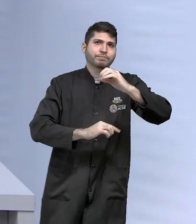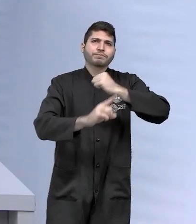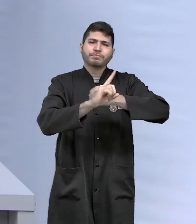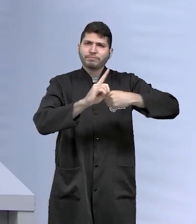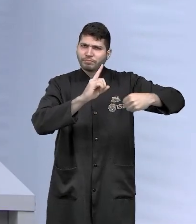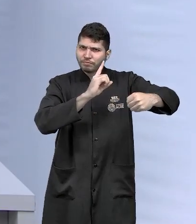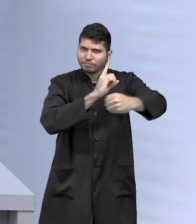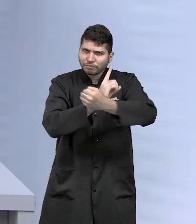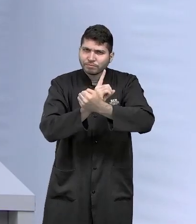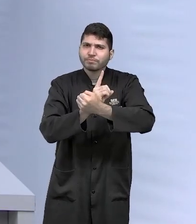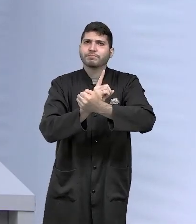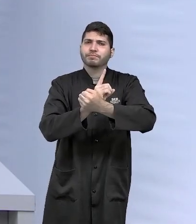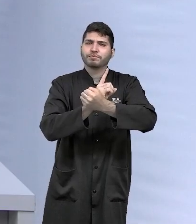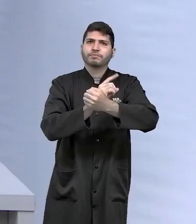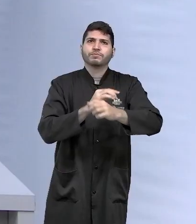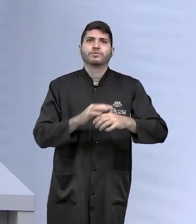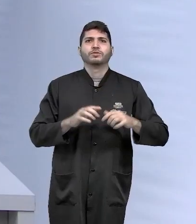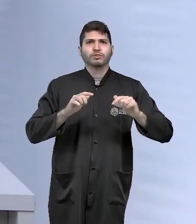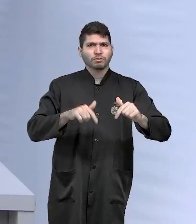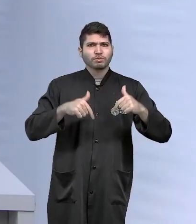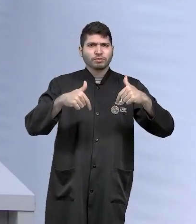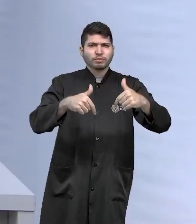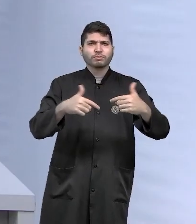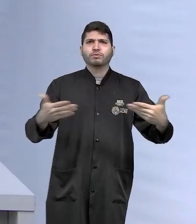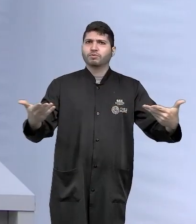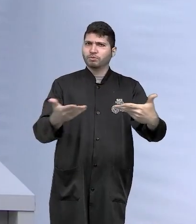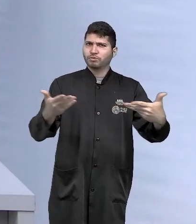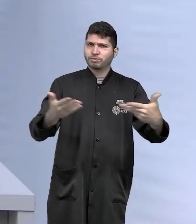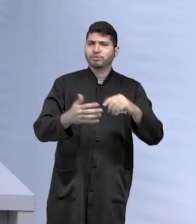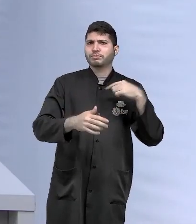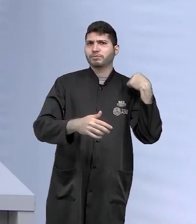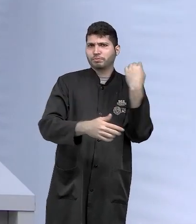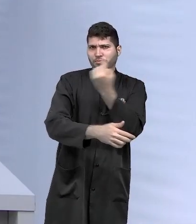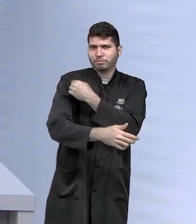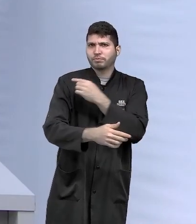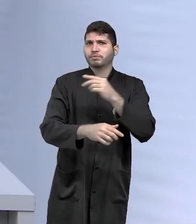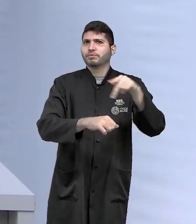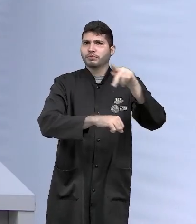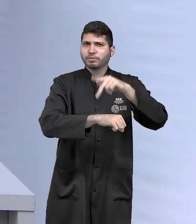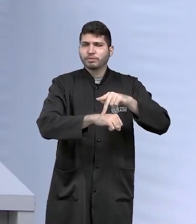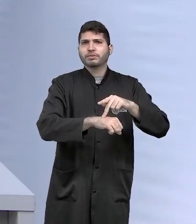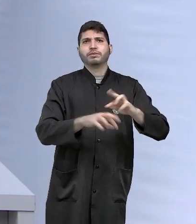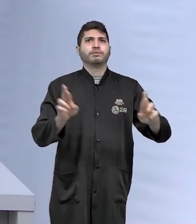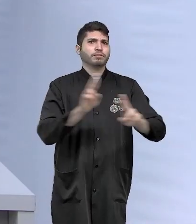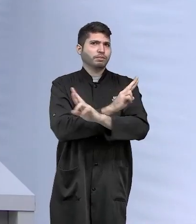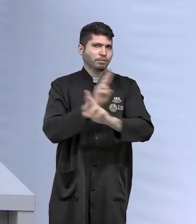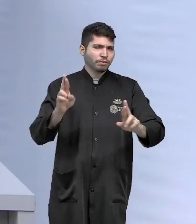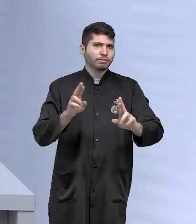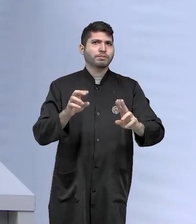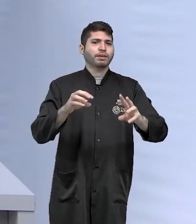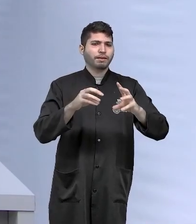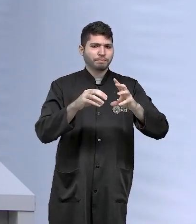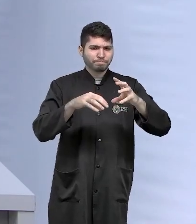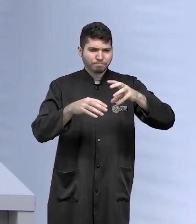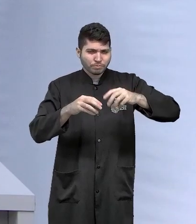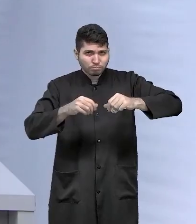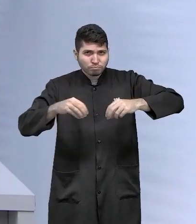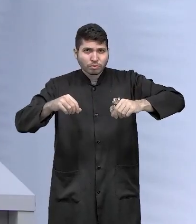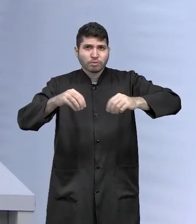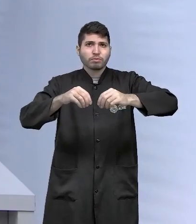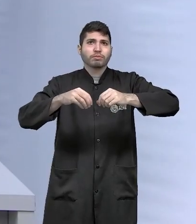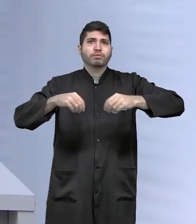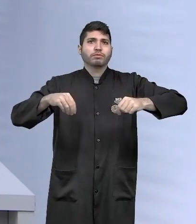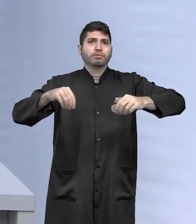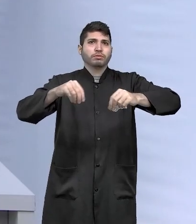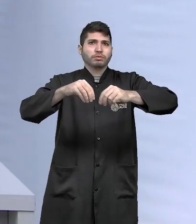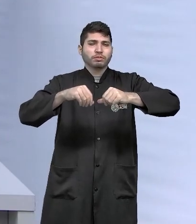nós enfrentamos no nosso país atualmente passa por essa questão da terra. Daí a importância dessa aula de hoje. Nós